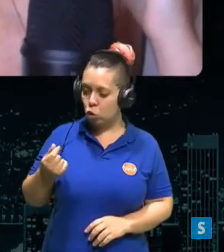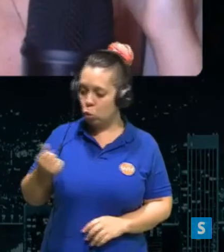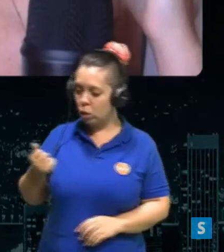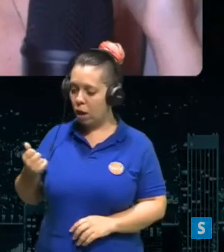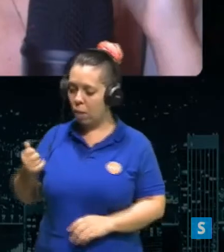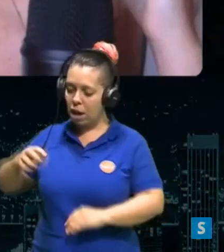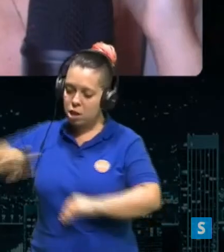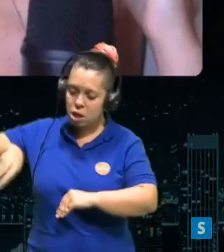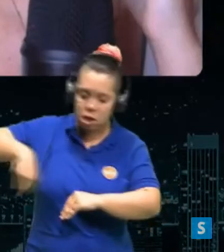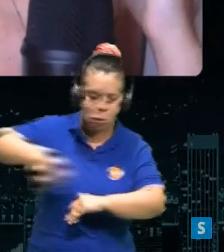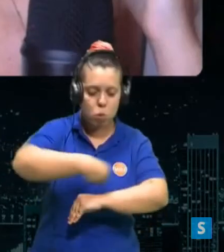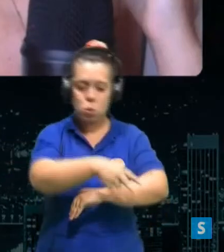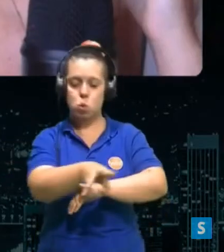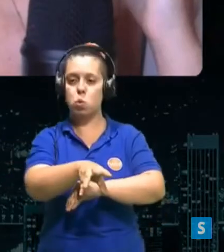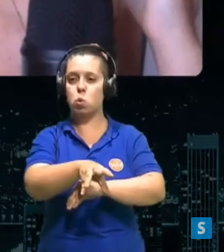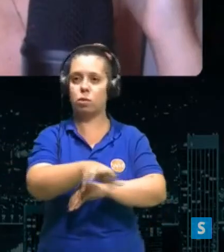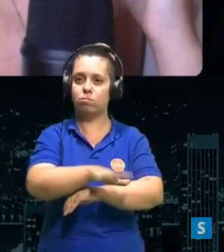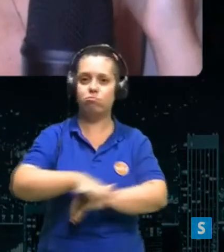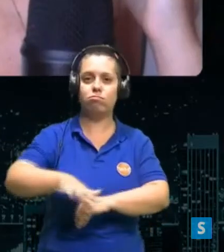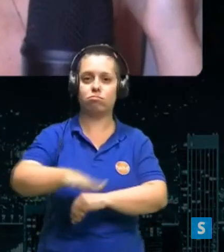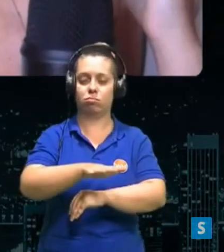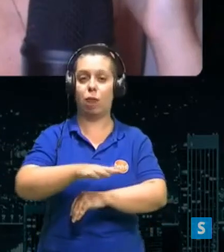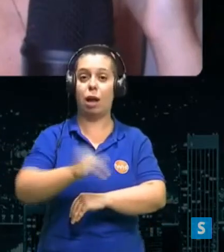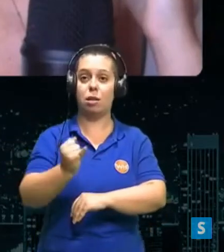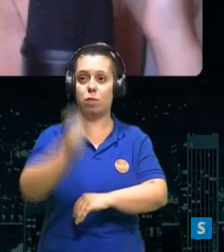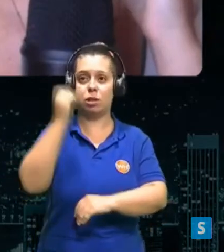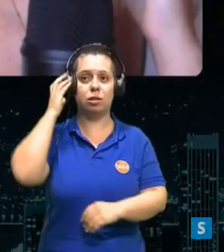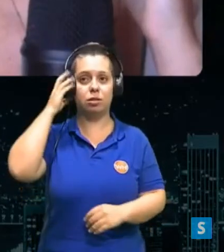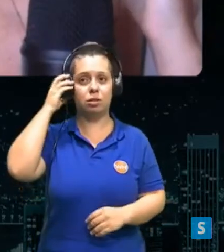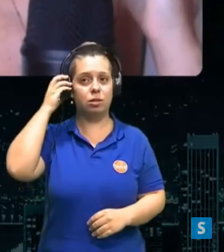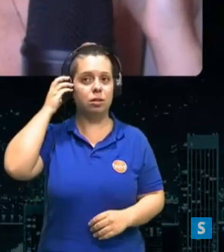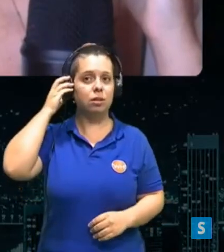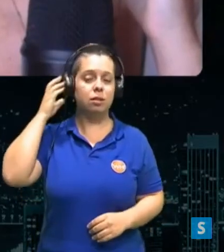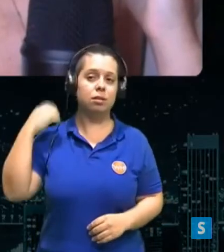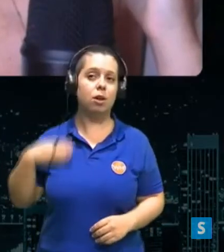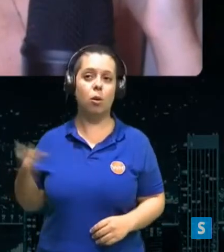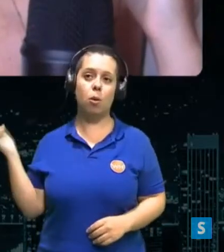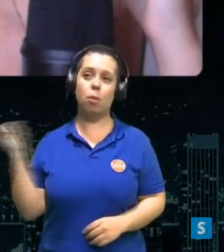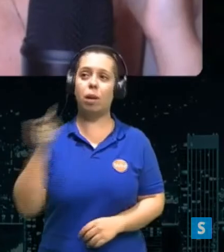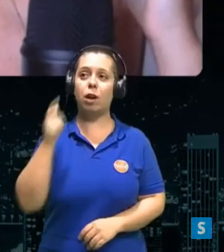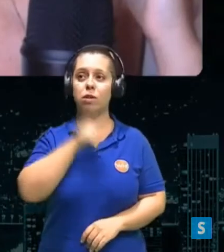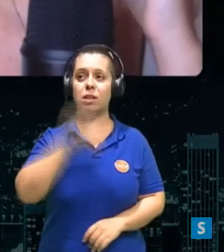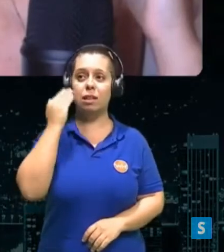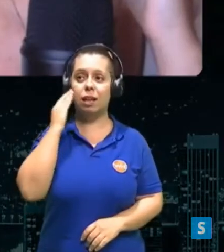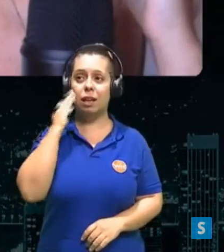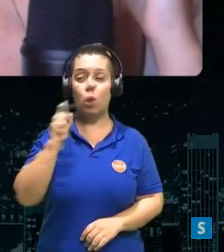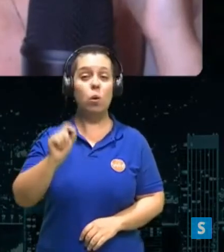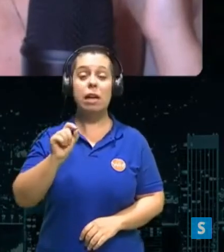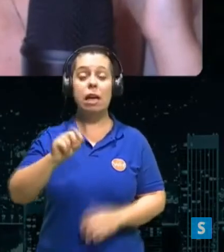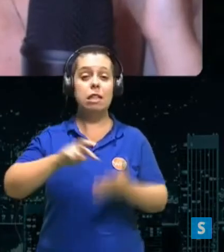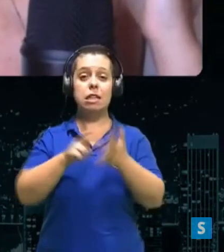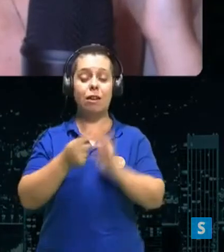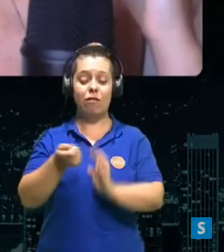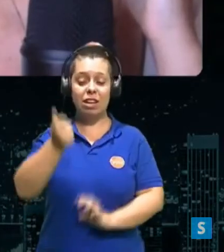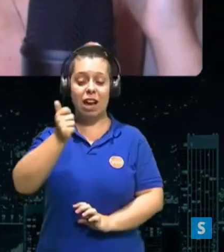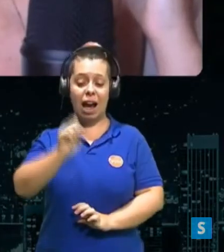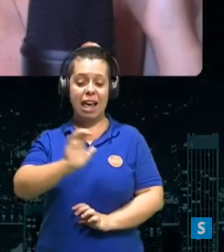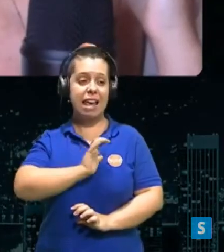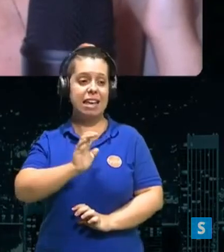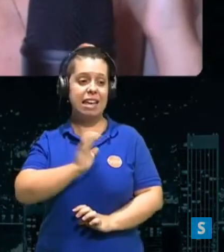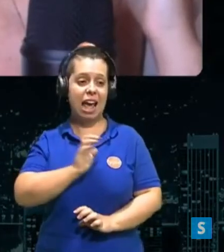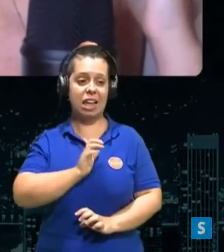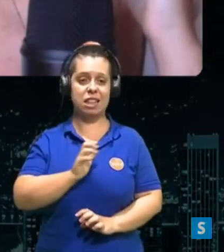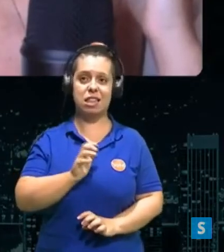redefinição do que que é riqueza Fortuna EA gente espera que isso signifique fazer mais pelo